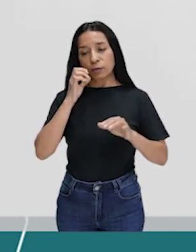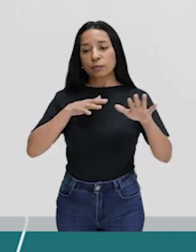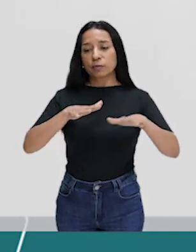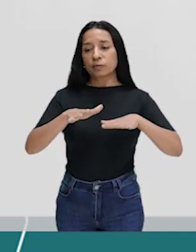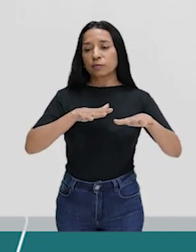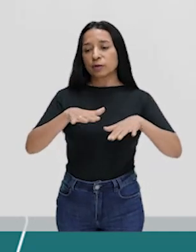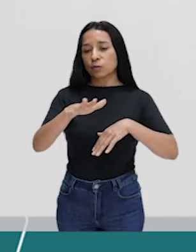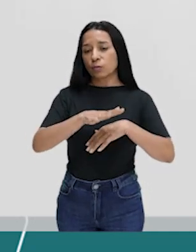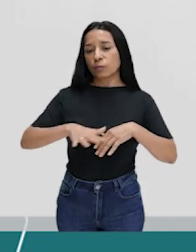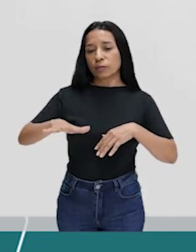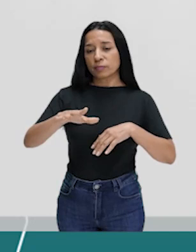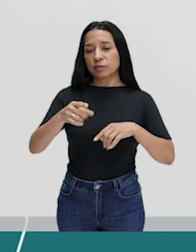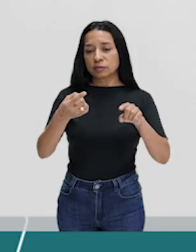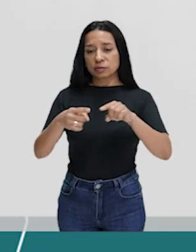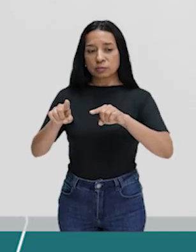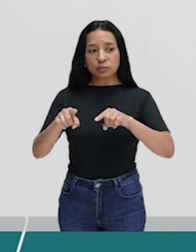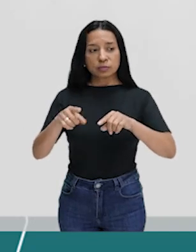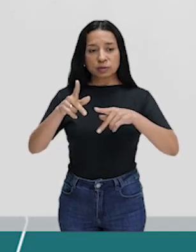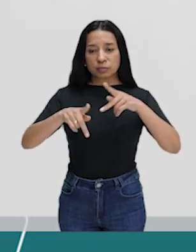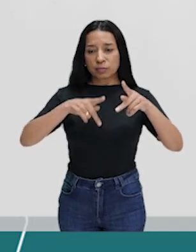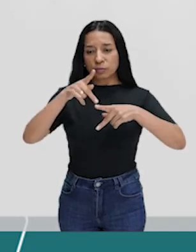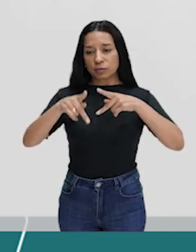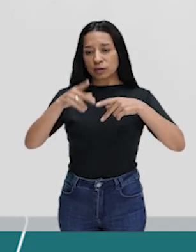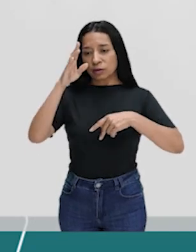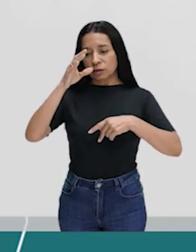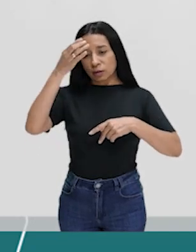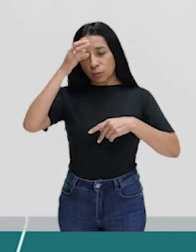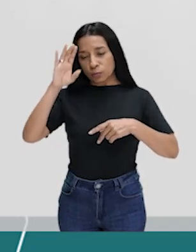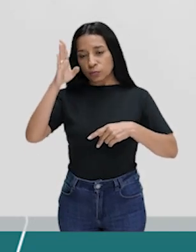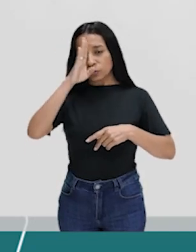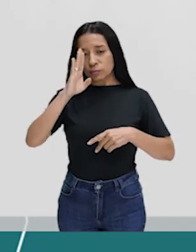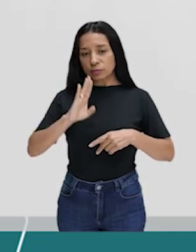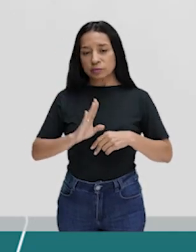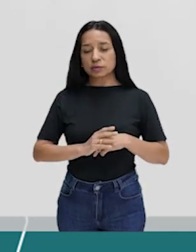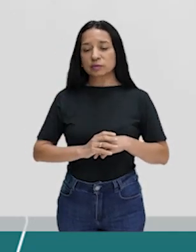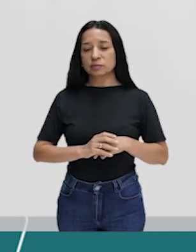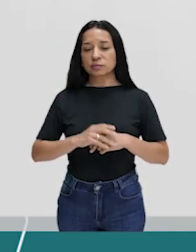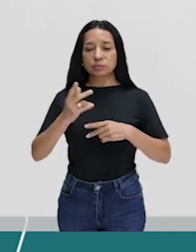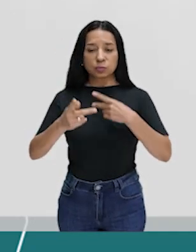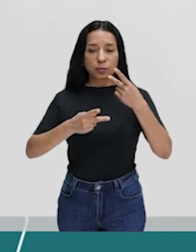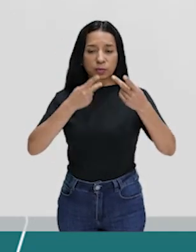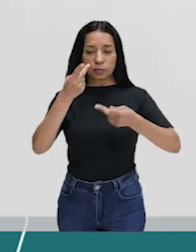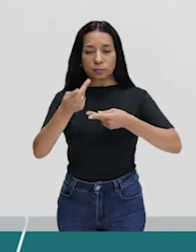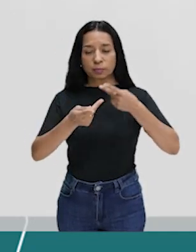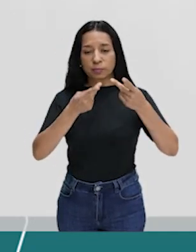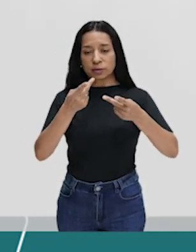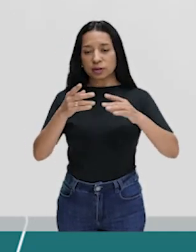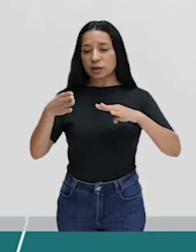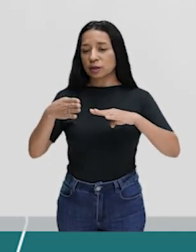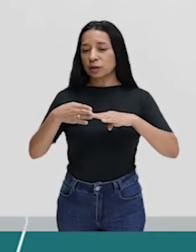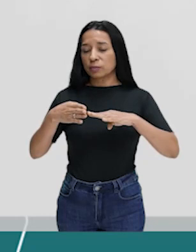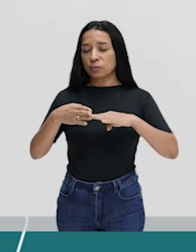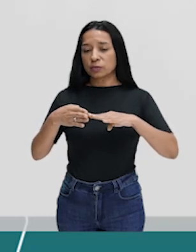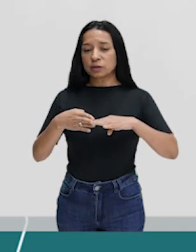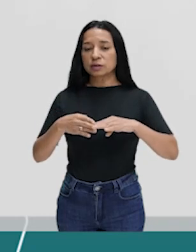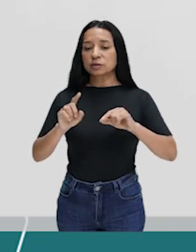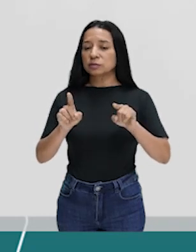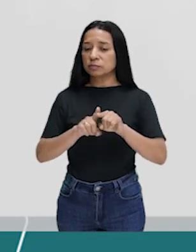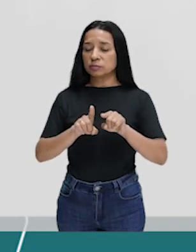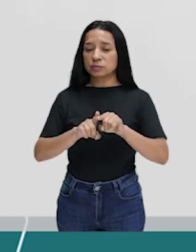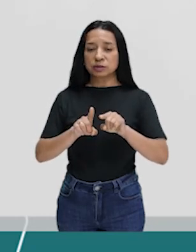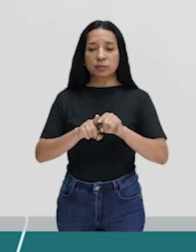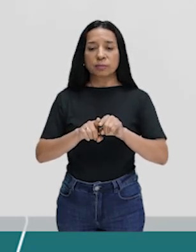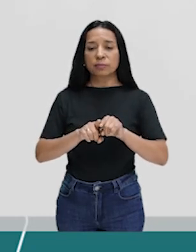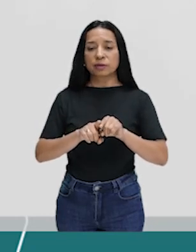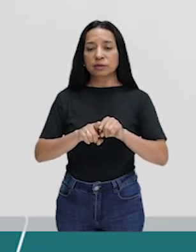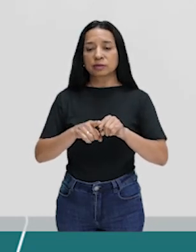cultura brasileira. Então, quando se fala de pós-modernismo, de poesia, é impossível não se falar de música popular